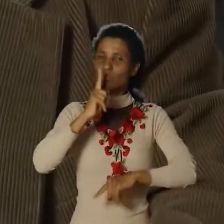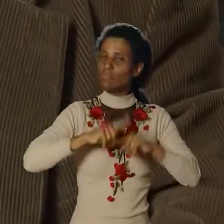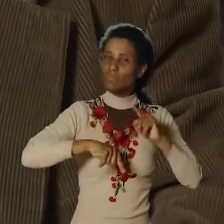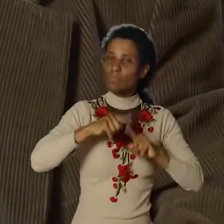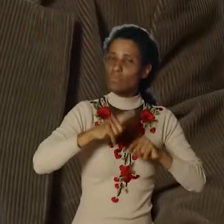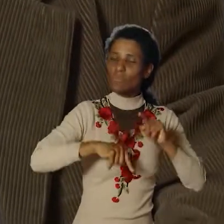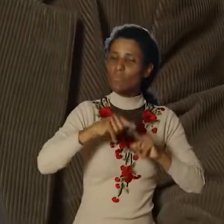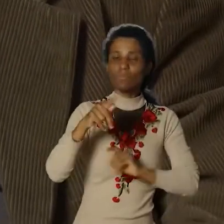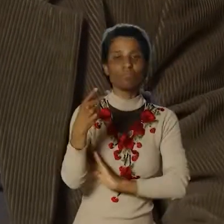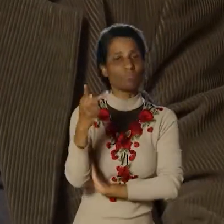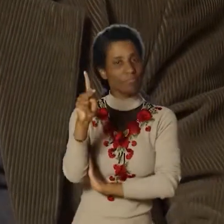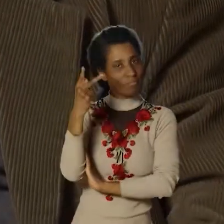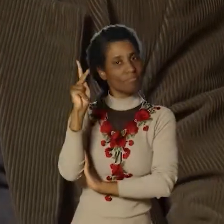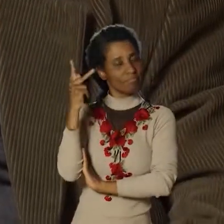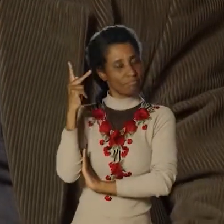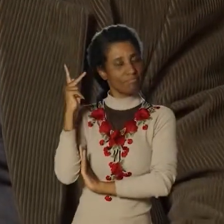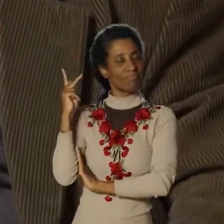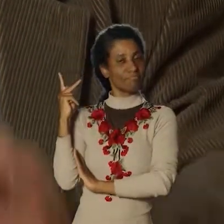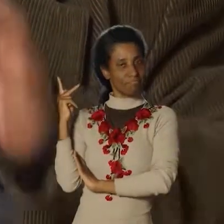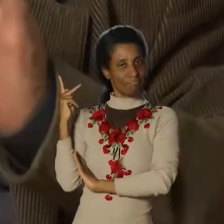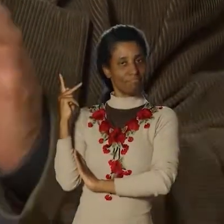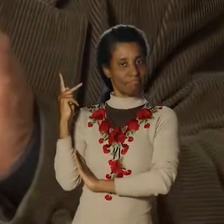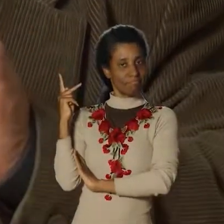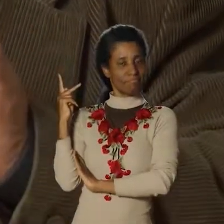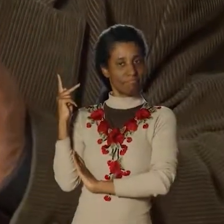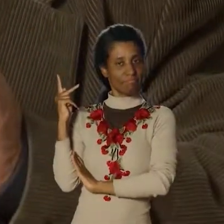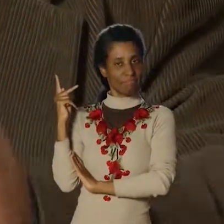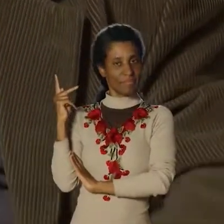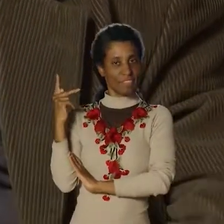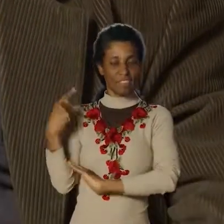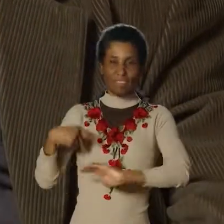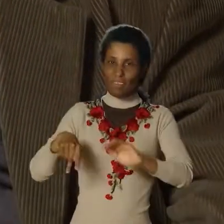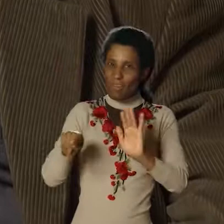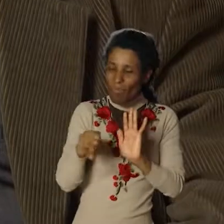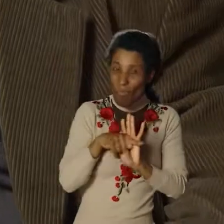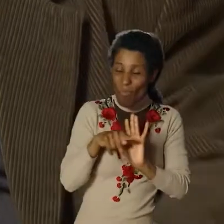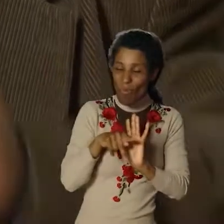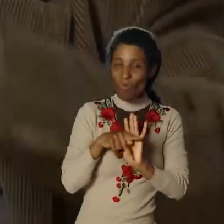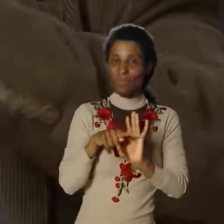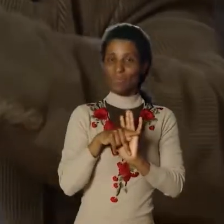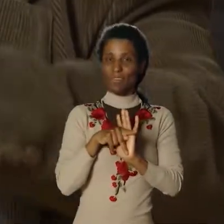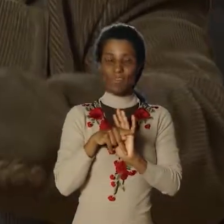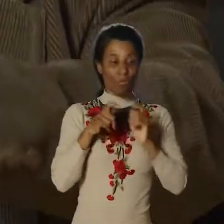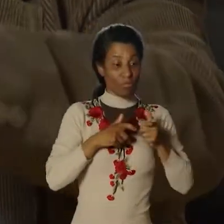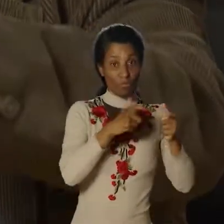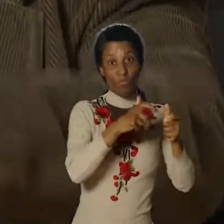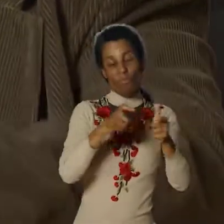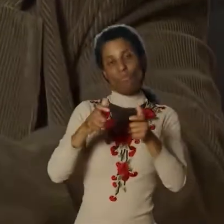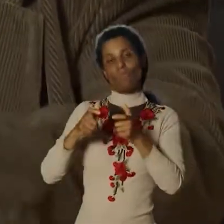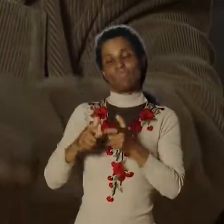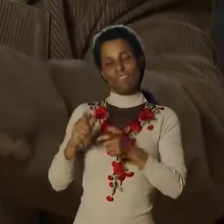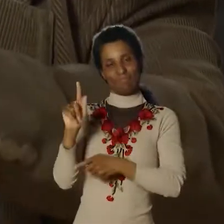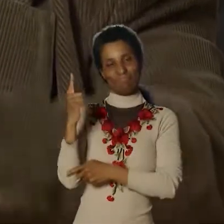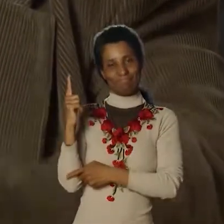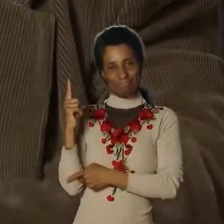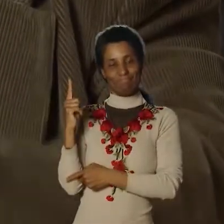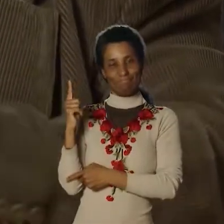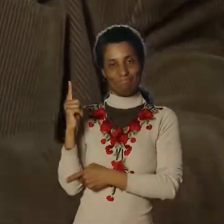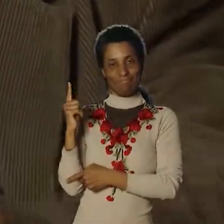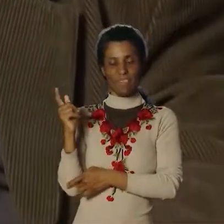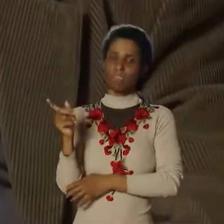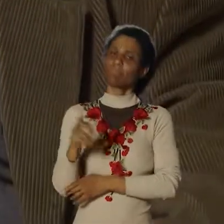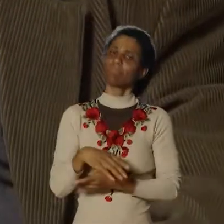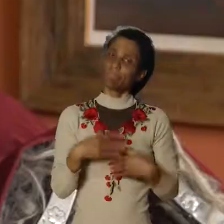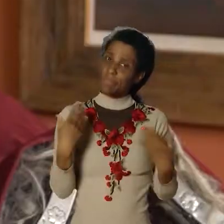como o produto histórico da da nossa